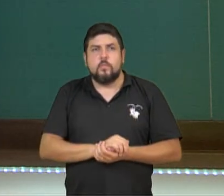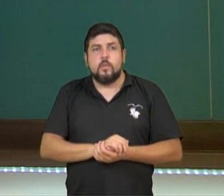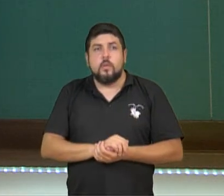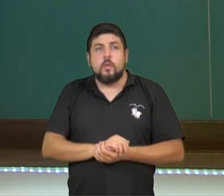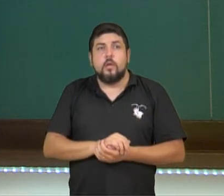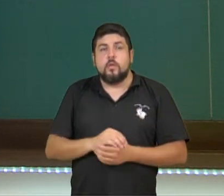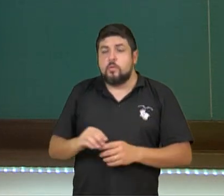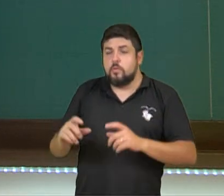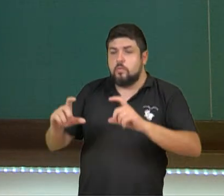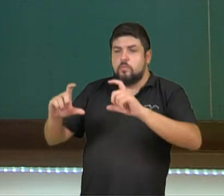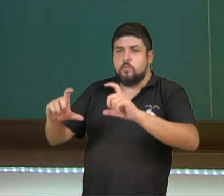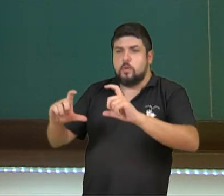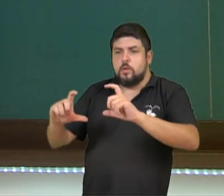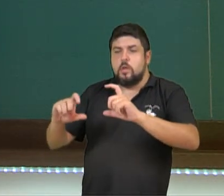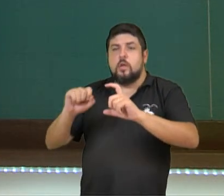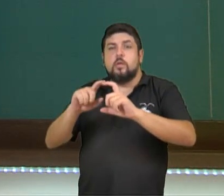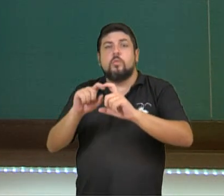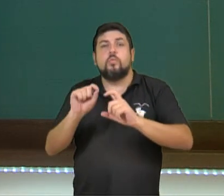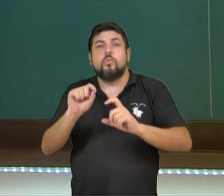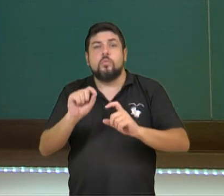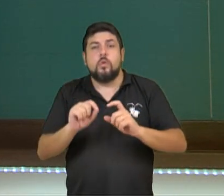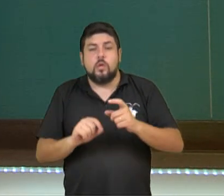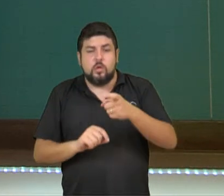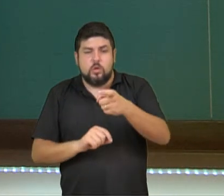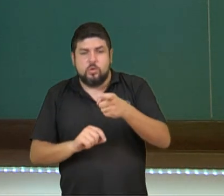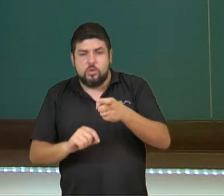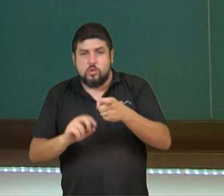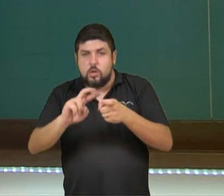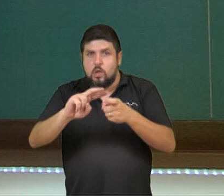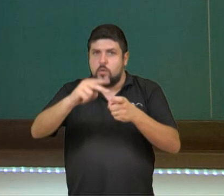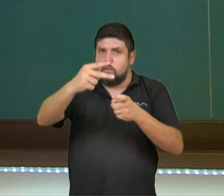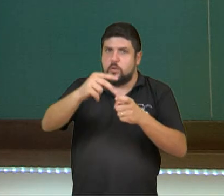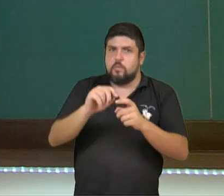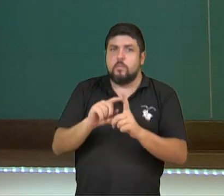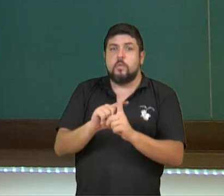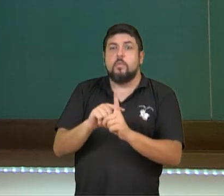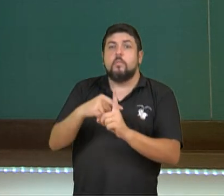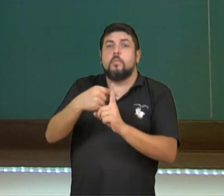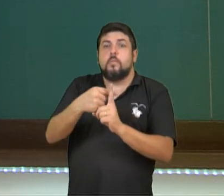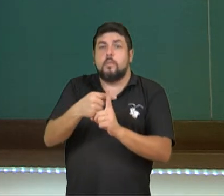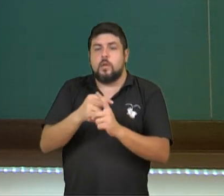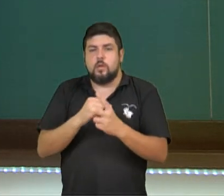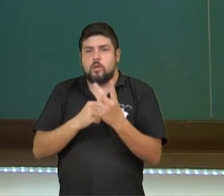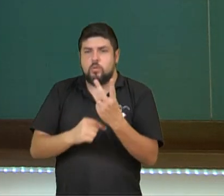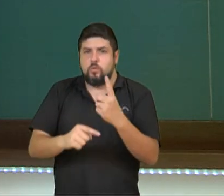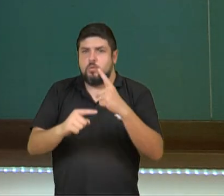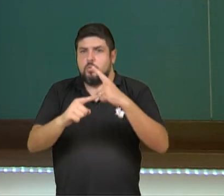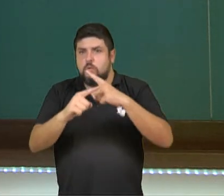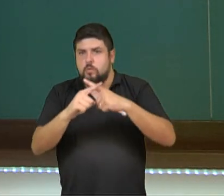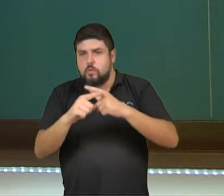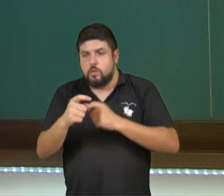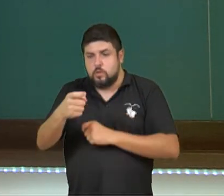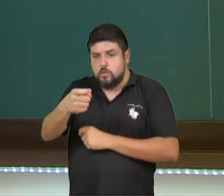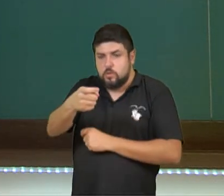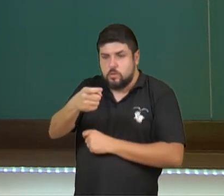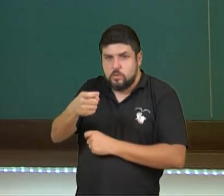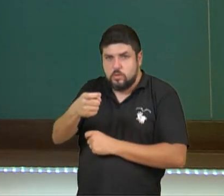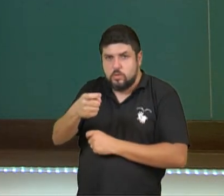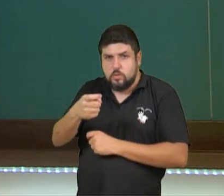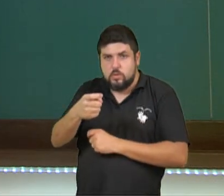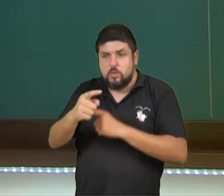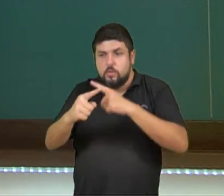notável. Quadrado do primeiro mais duas vezes o primeiro pelo segundo, tanto faz trocar aqui, porque é uma multiplicação,